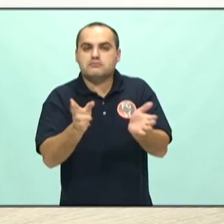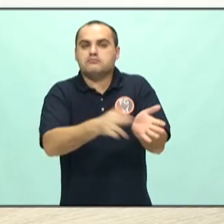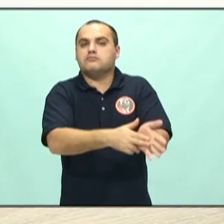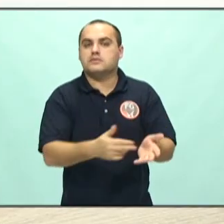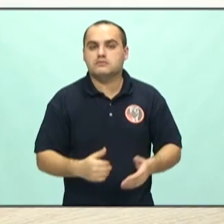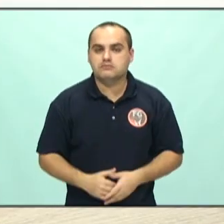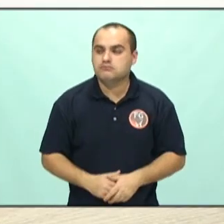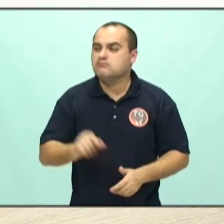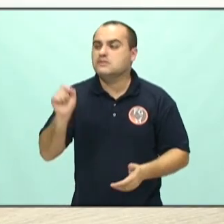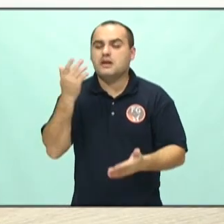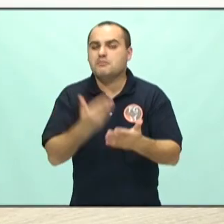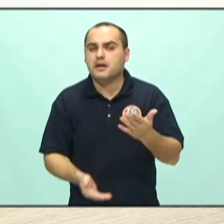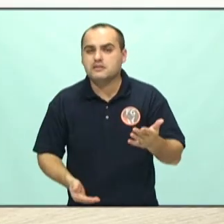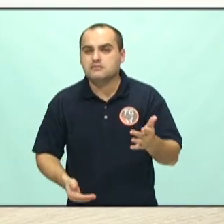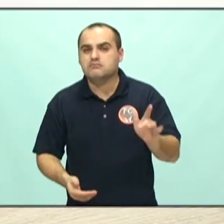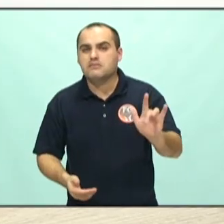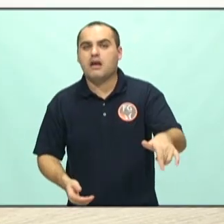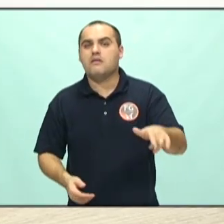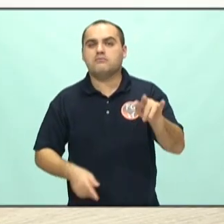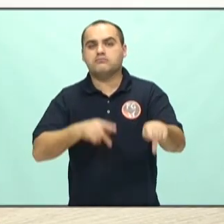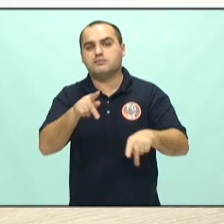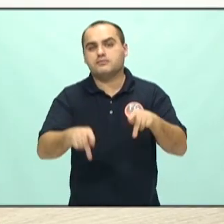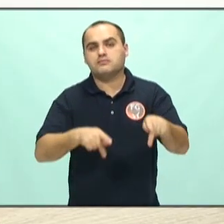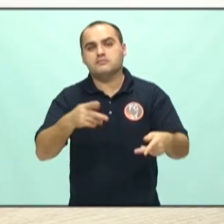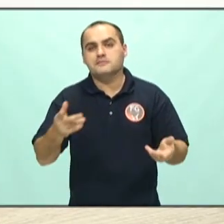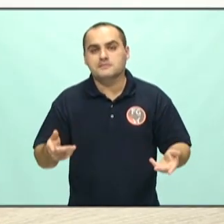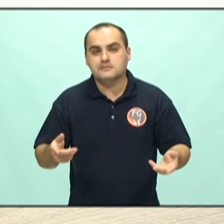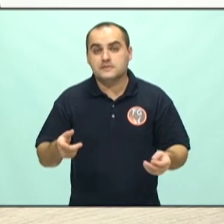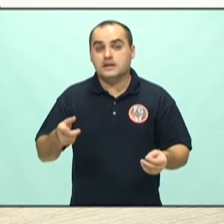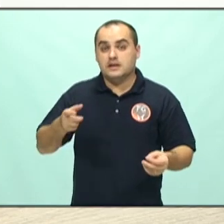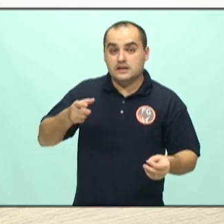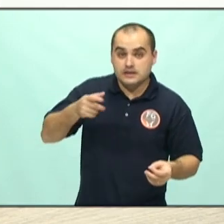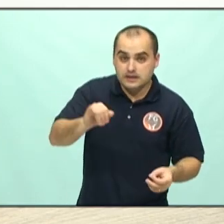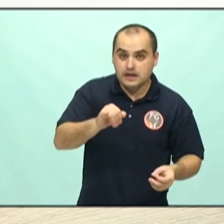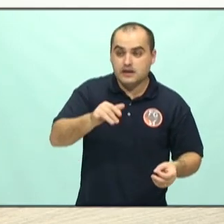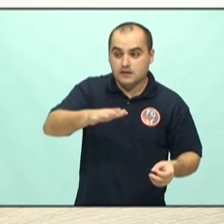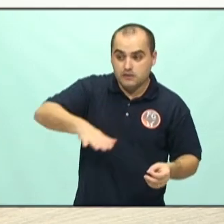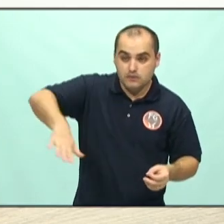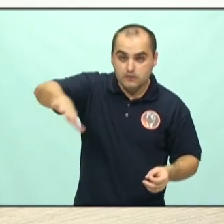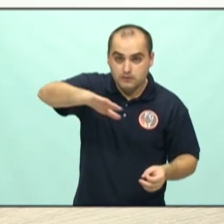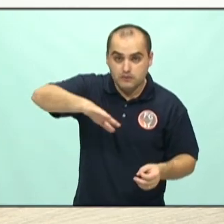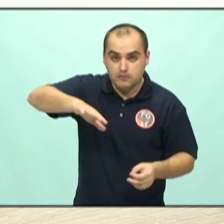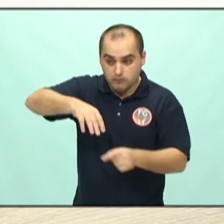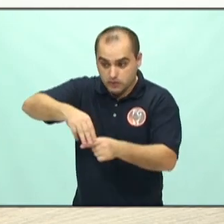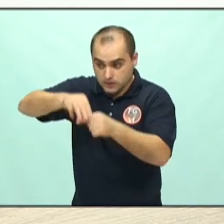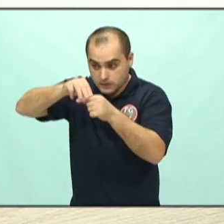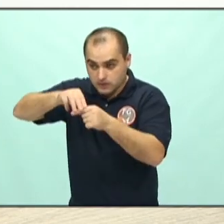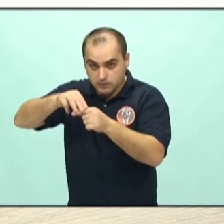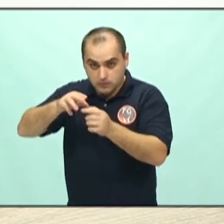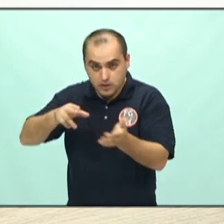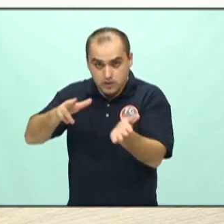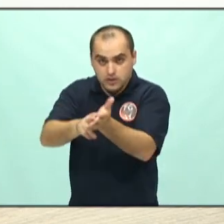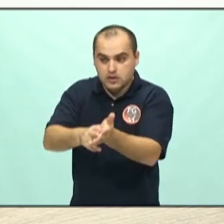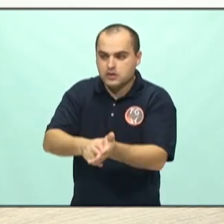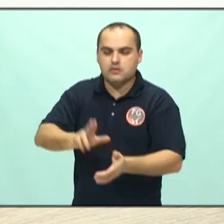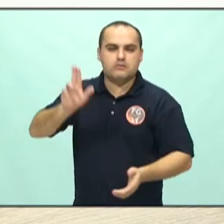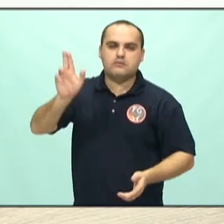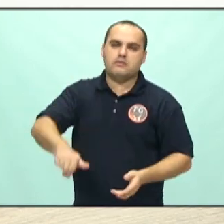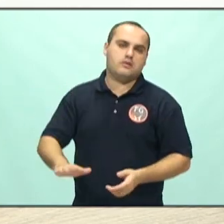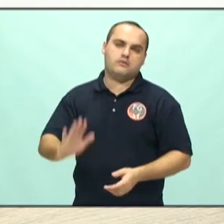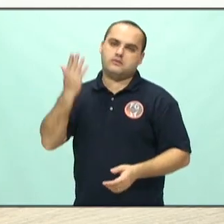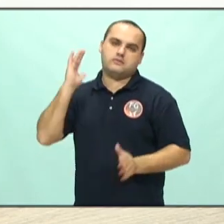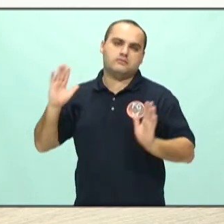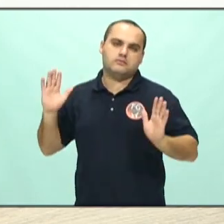fosse o município que estivesse assumindo aquele serviço, jamais isso aconteceria, porque ele teria feito um